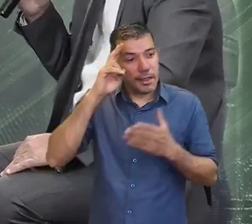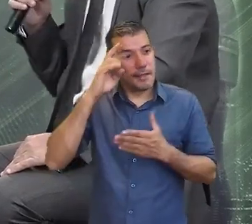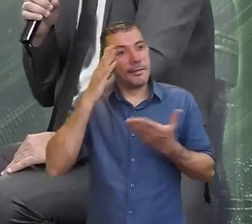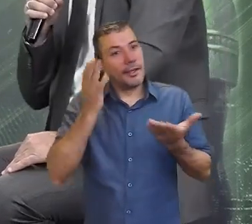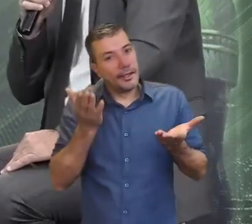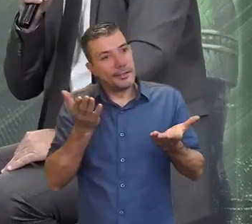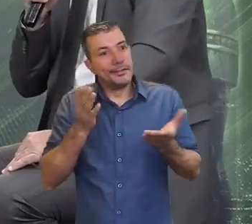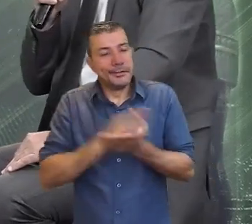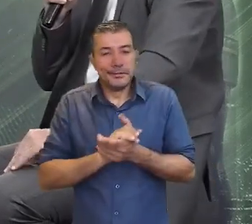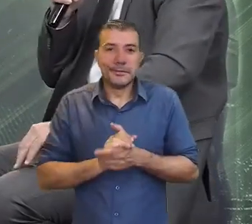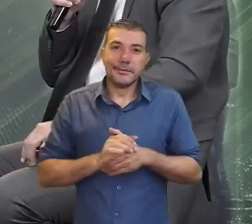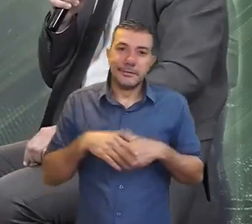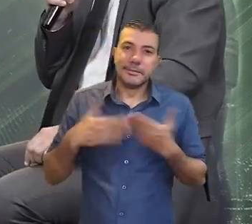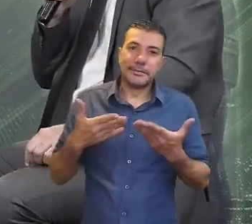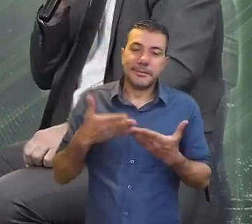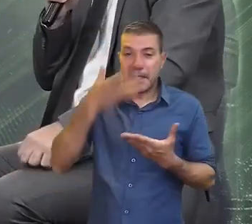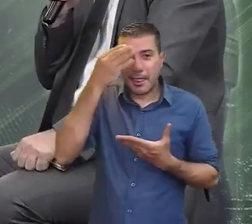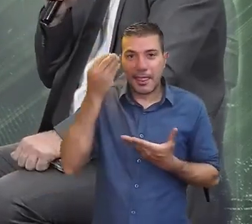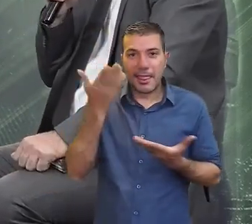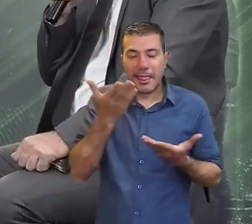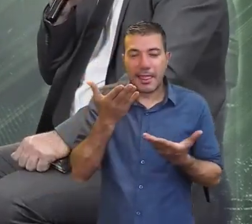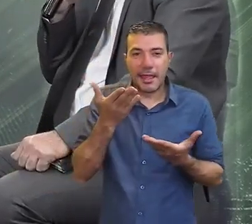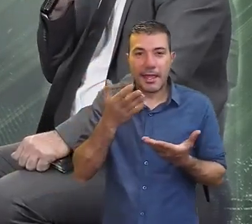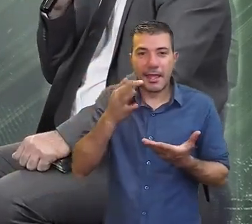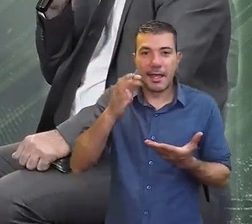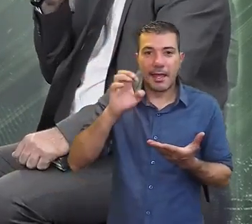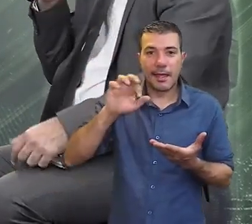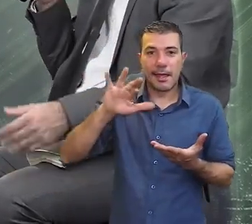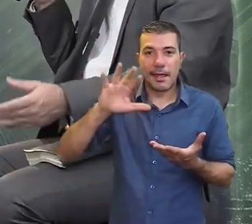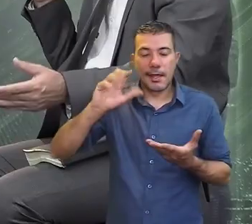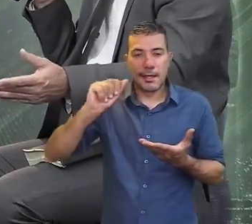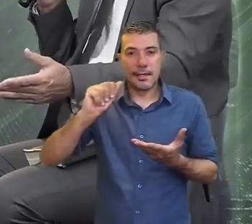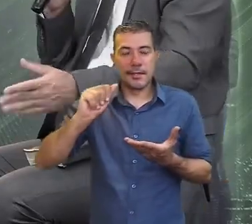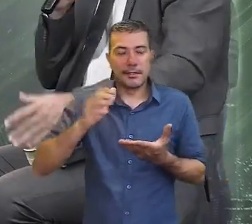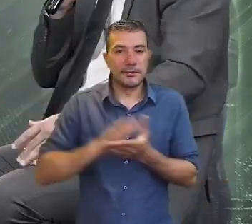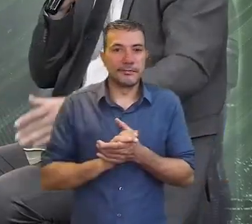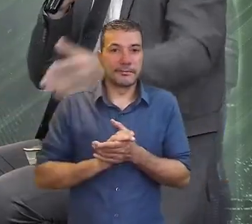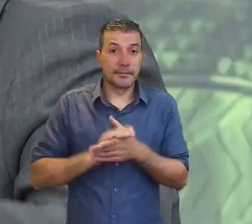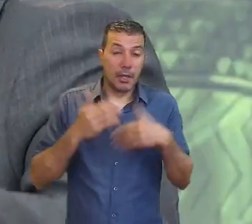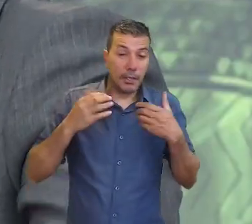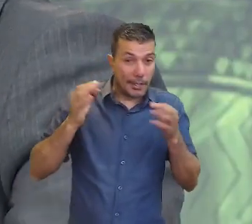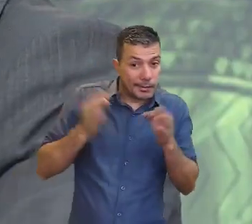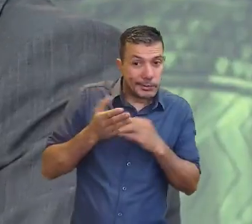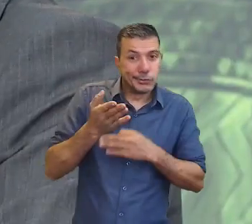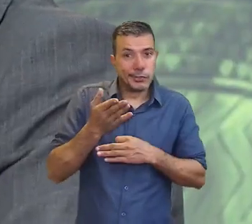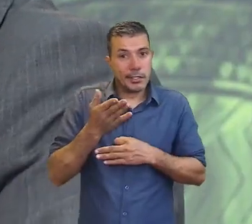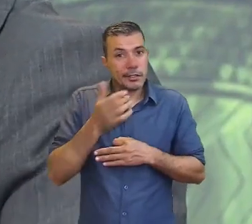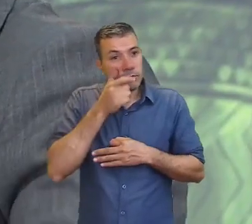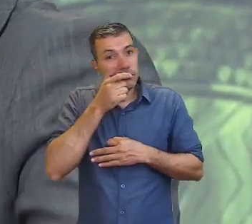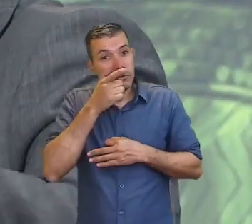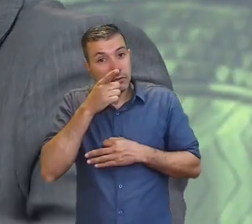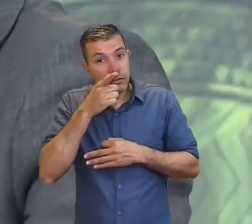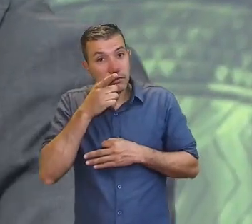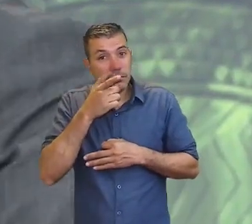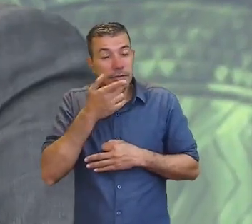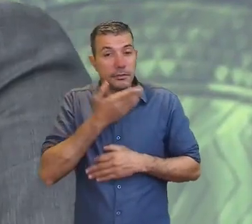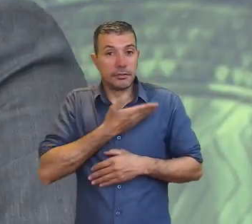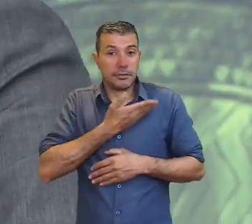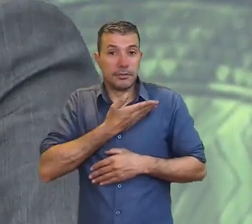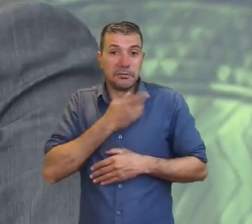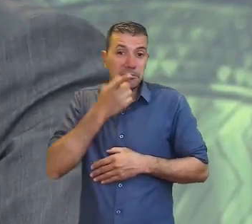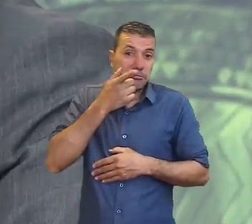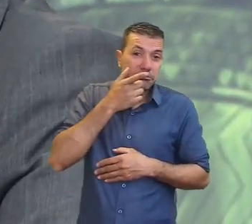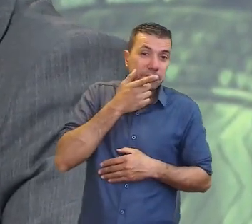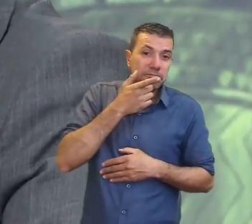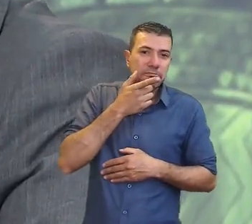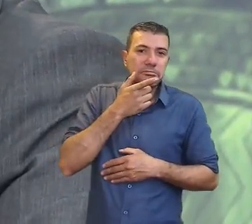pastor? Claro, não podemos esquecer. Mandar um abraço para a Érica, né, também. Opa, né? Com certeza. Com certeza que vai estar acompanhando aí, meu amor, estará